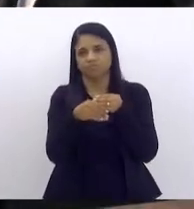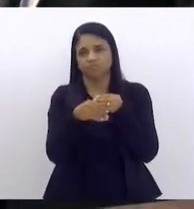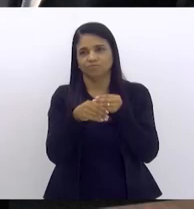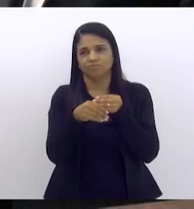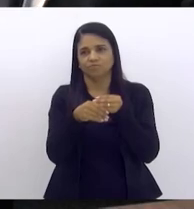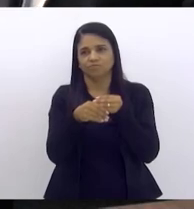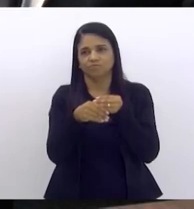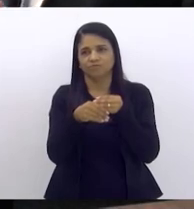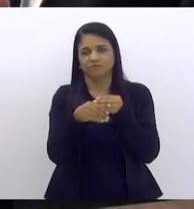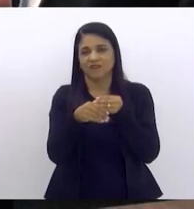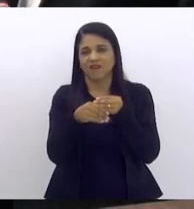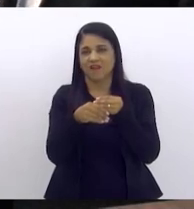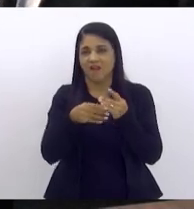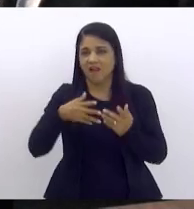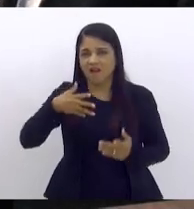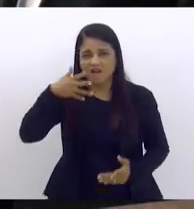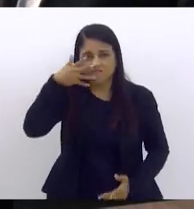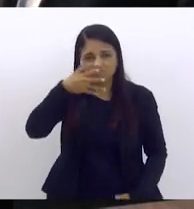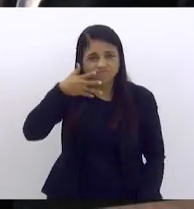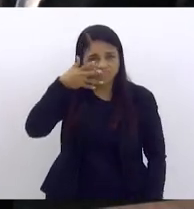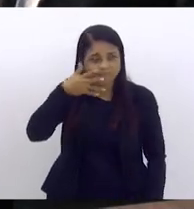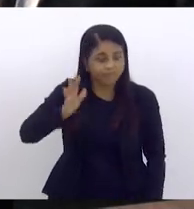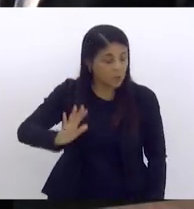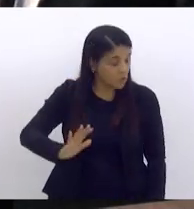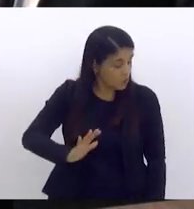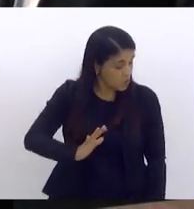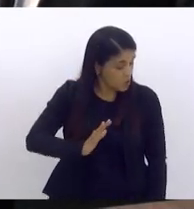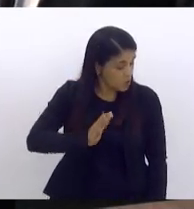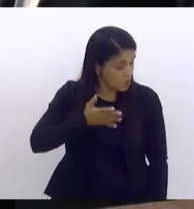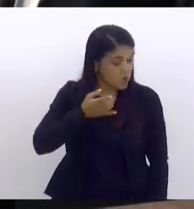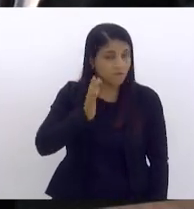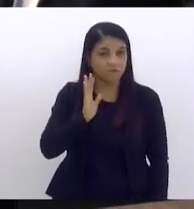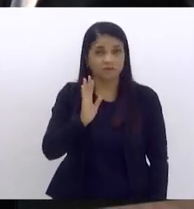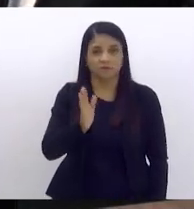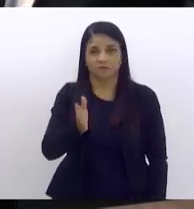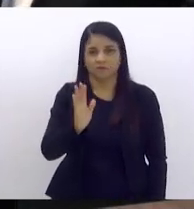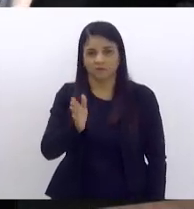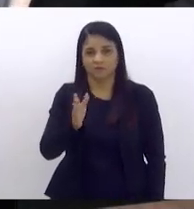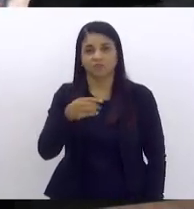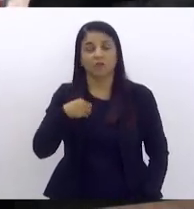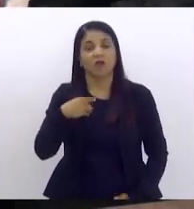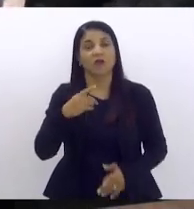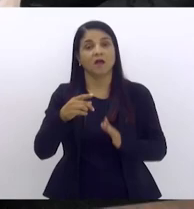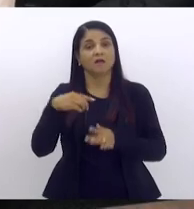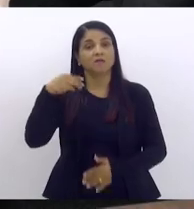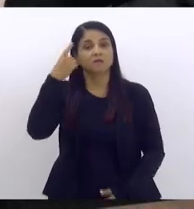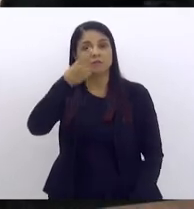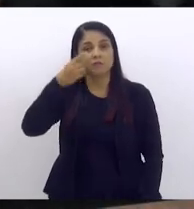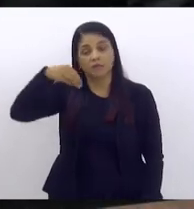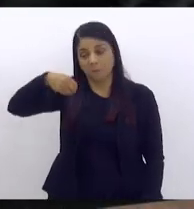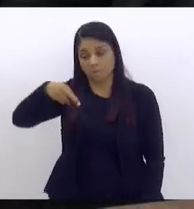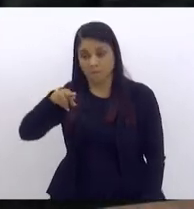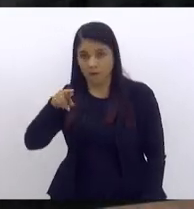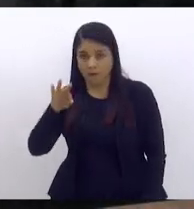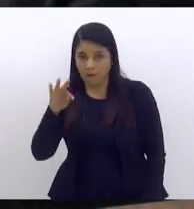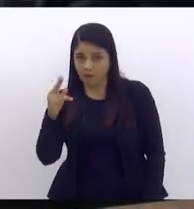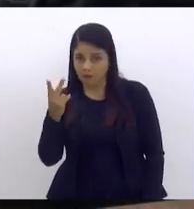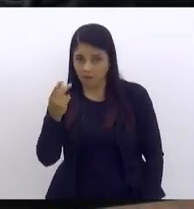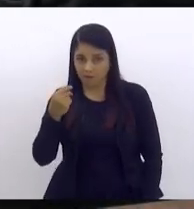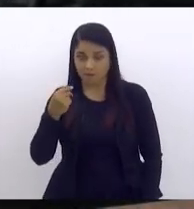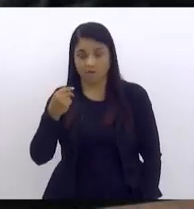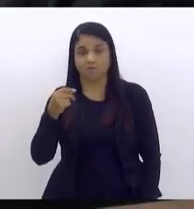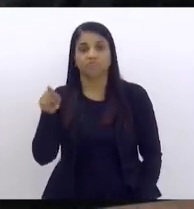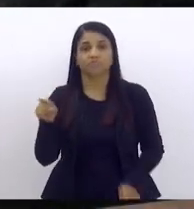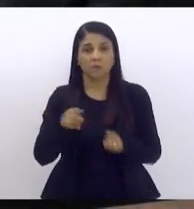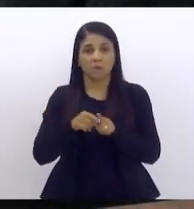é horrorosa. Deputada Marta Rocha também já representou o Ministério Público. A fala é